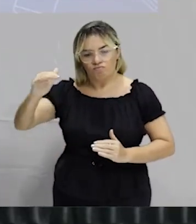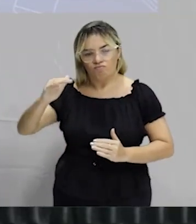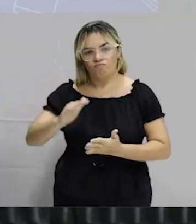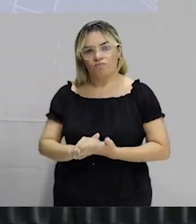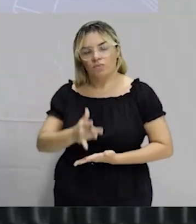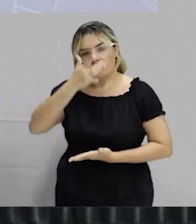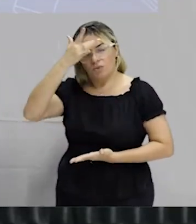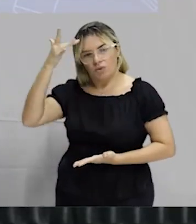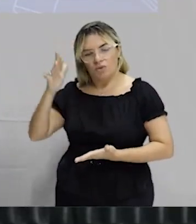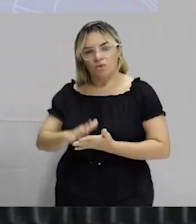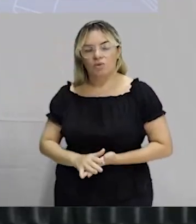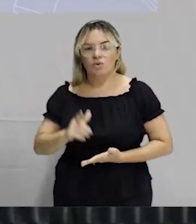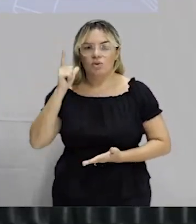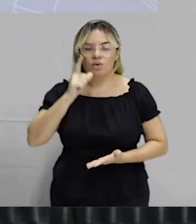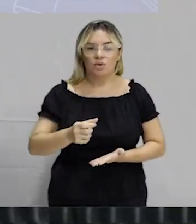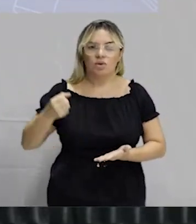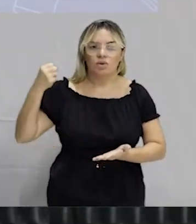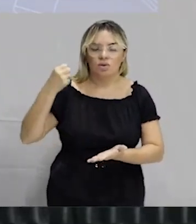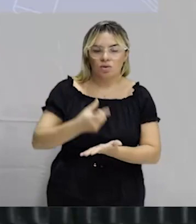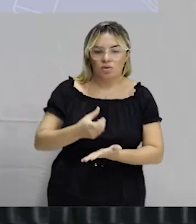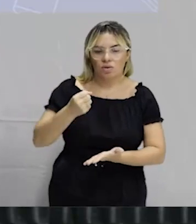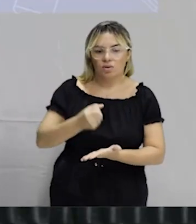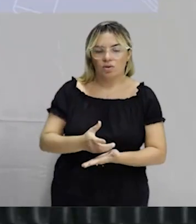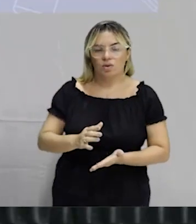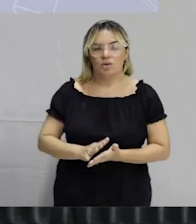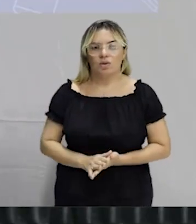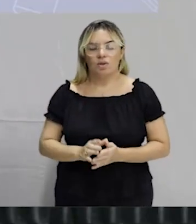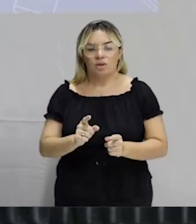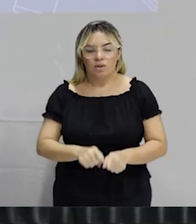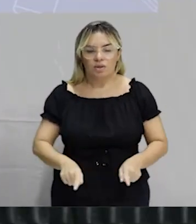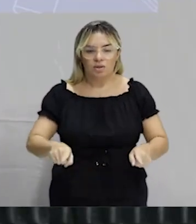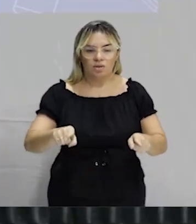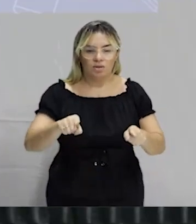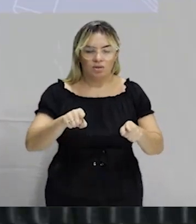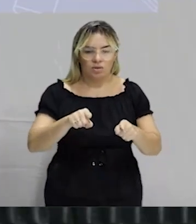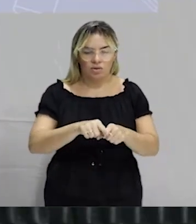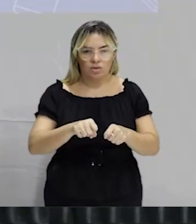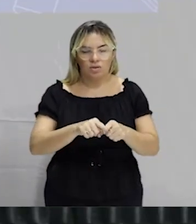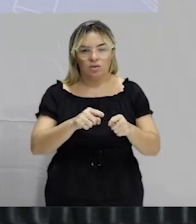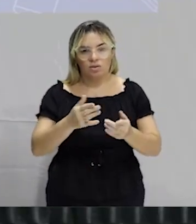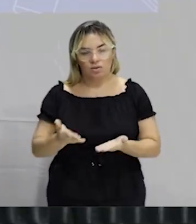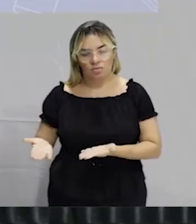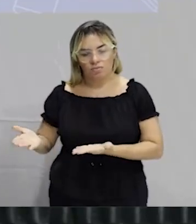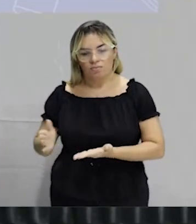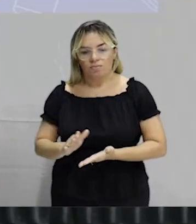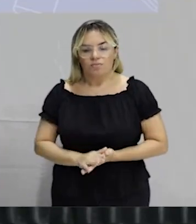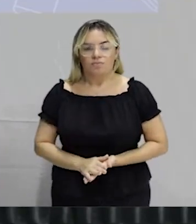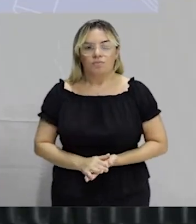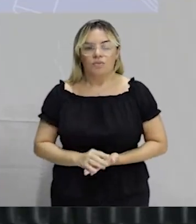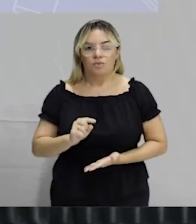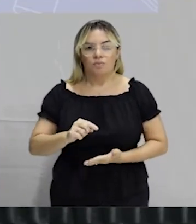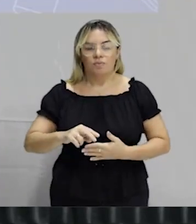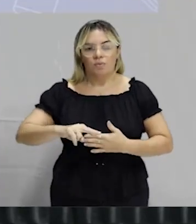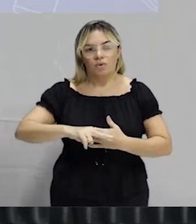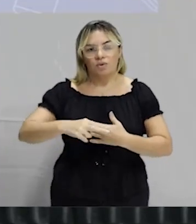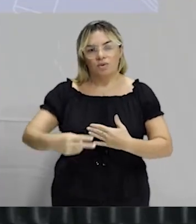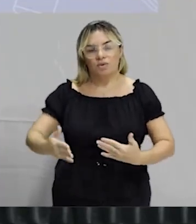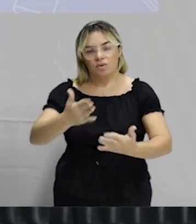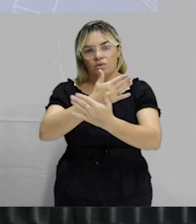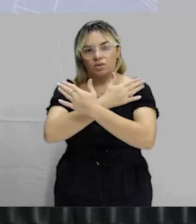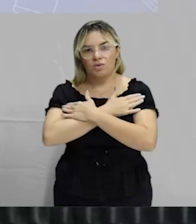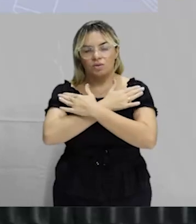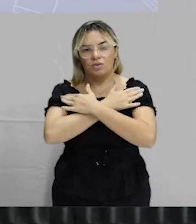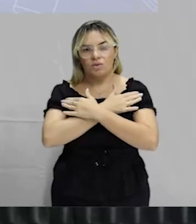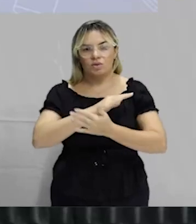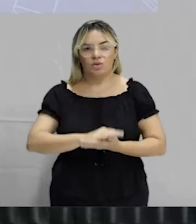compra, ou até mesmo gerar um poder de compra, por conta do desemprego que triplicou nos